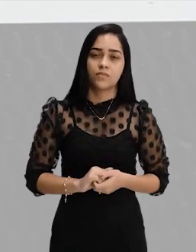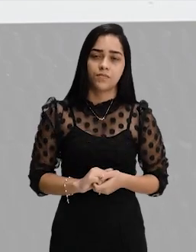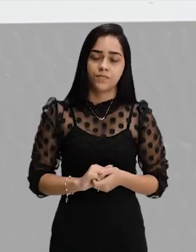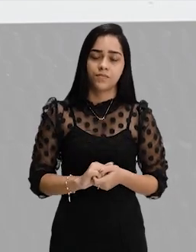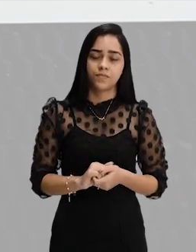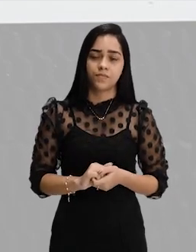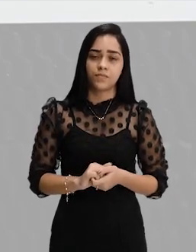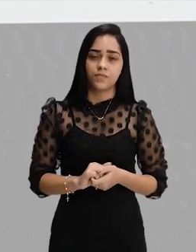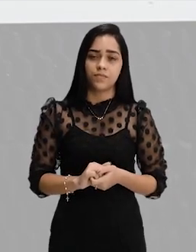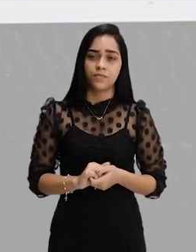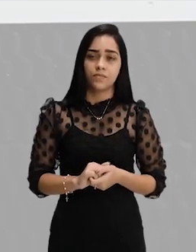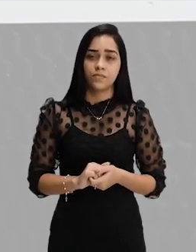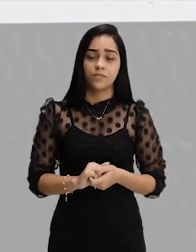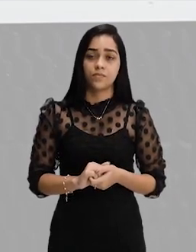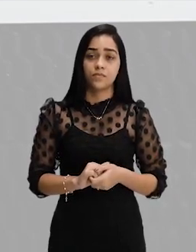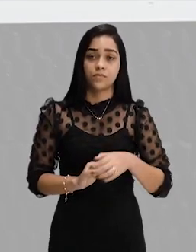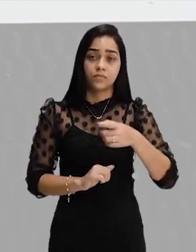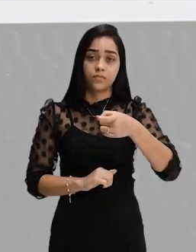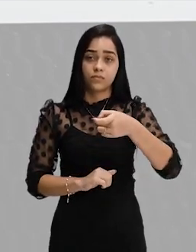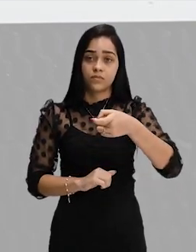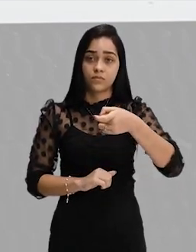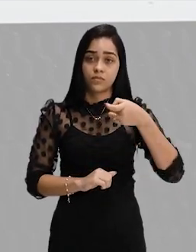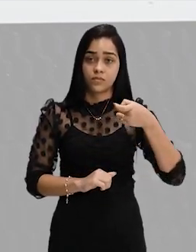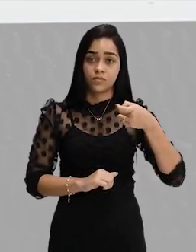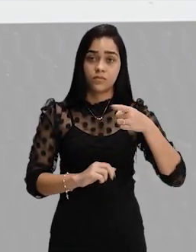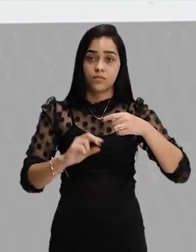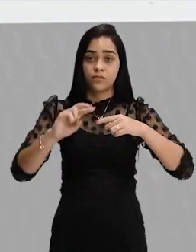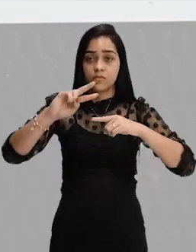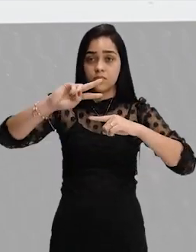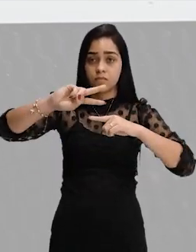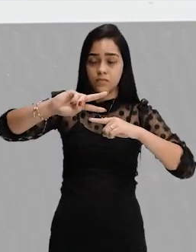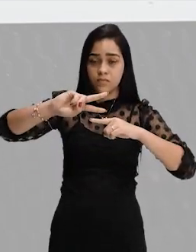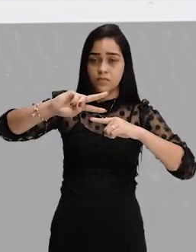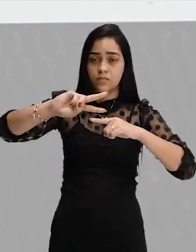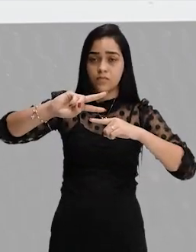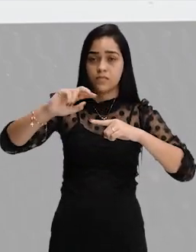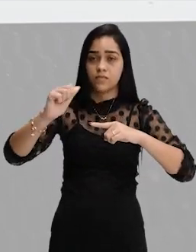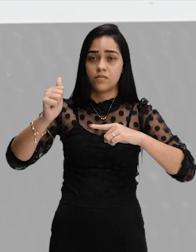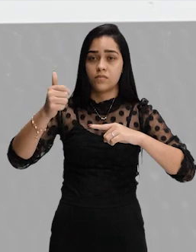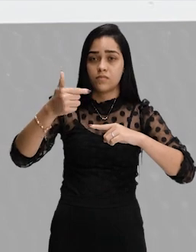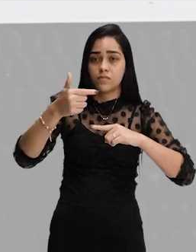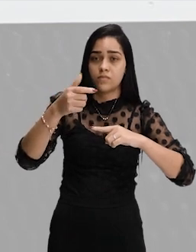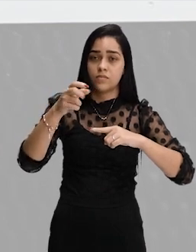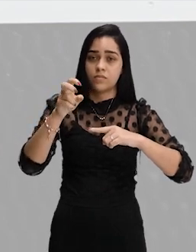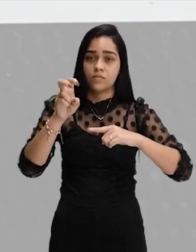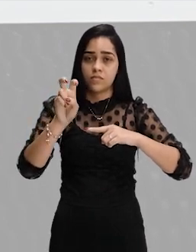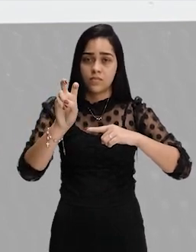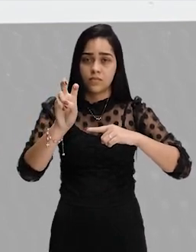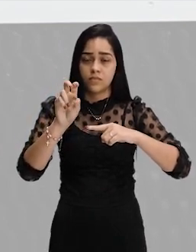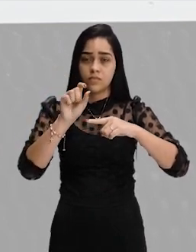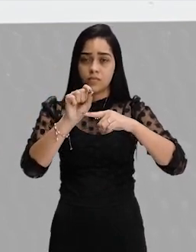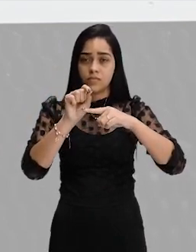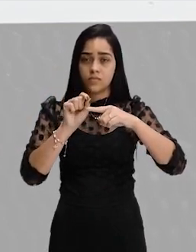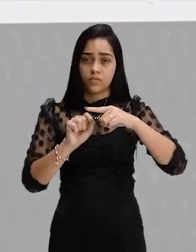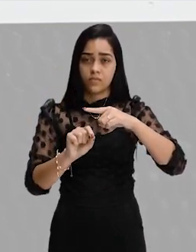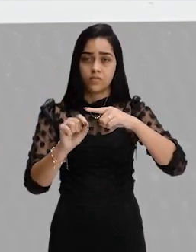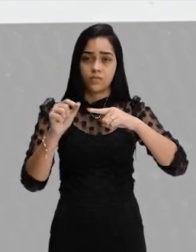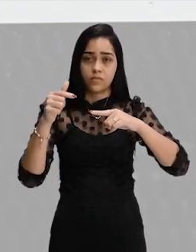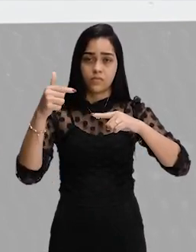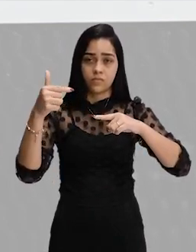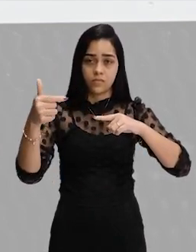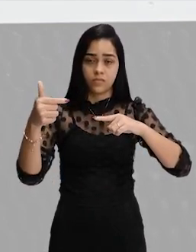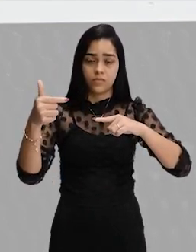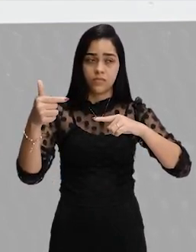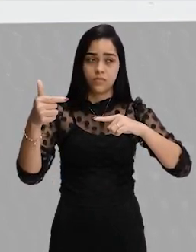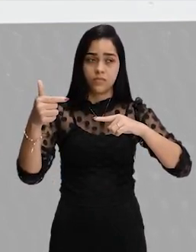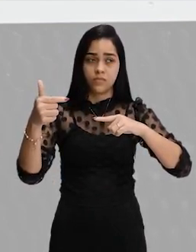2x maior do que 5, x vai ser maior do que 5 dividido por 2,